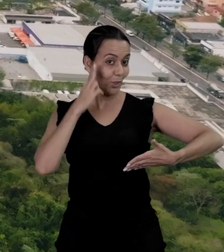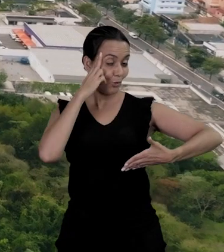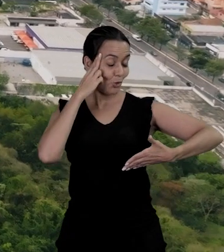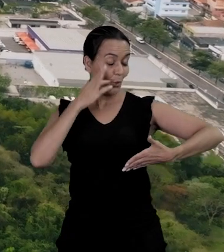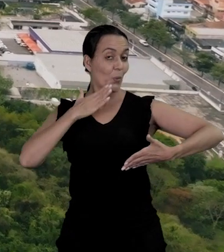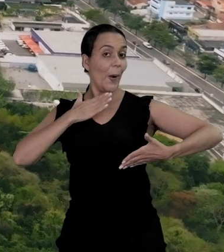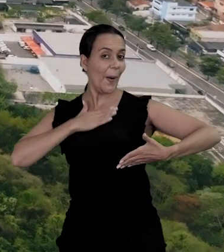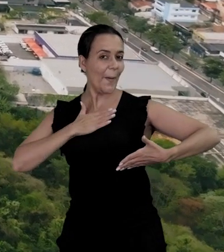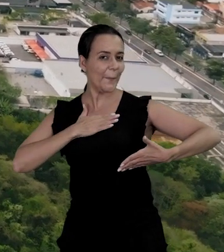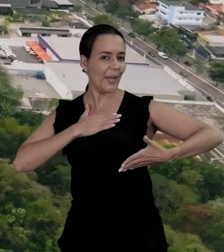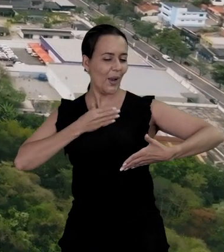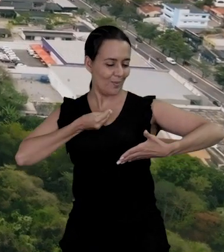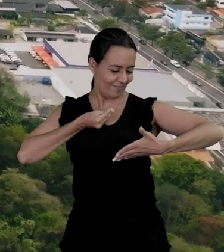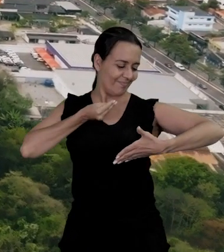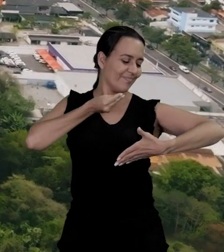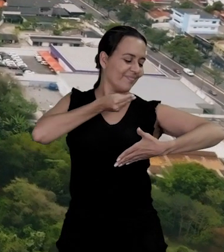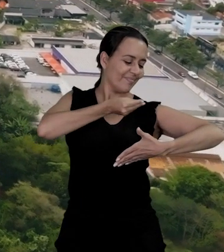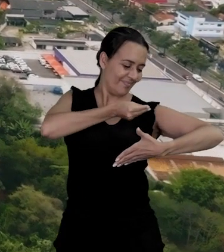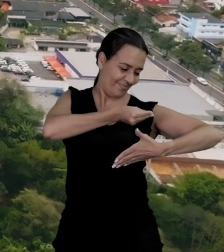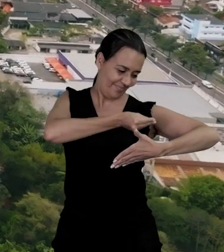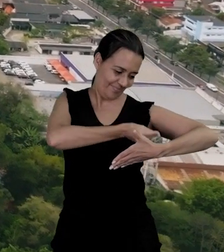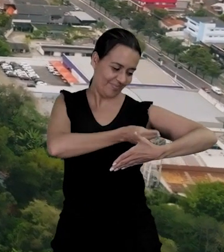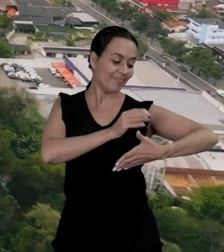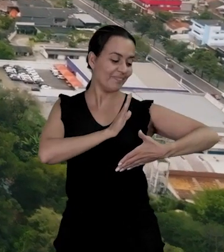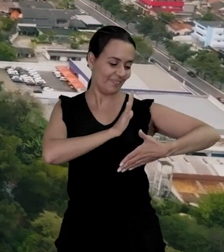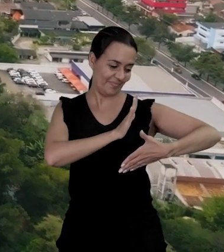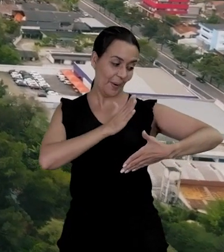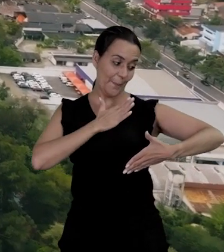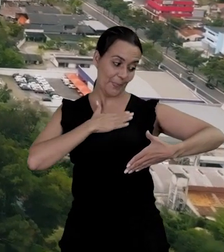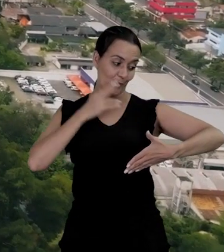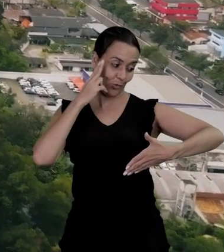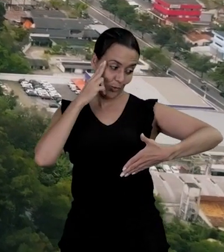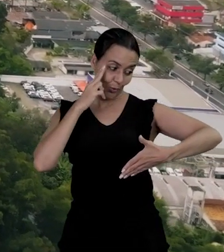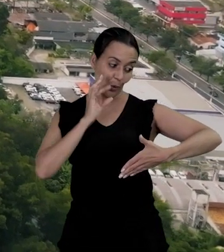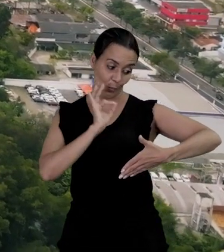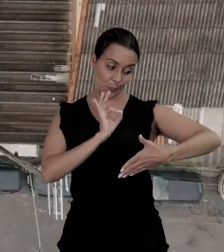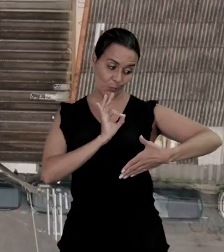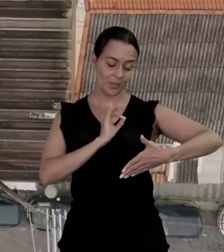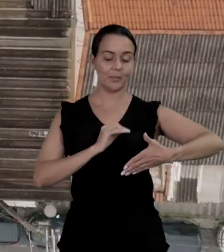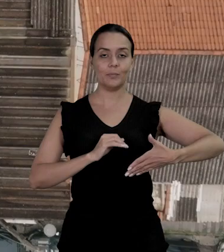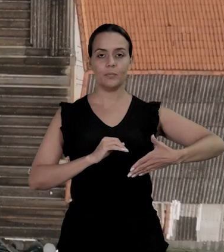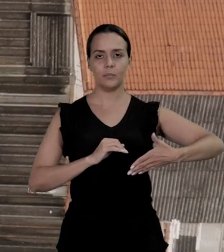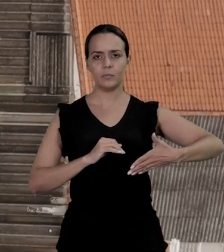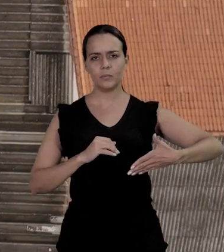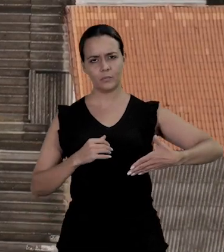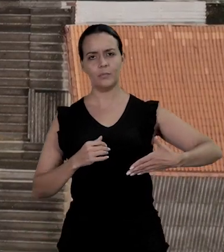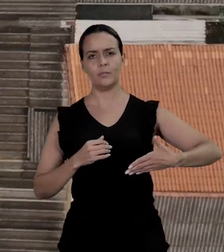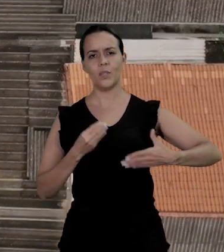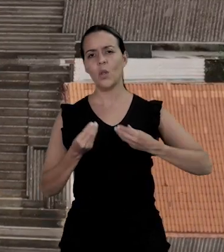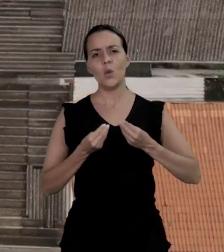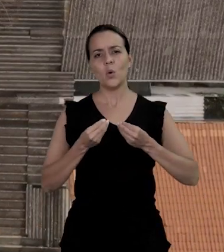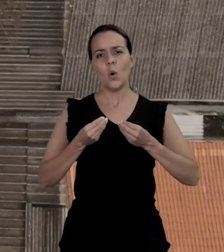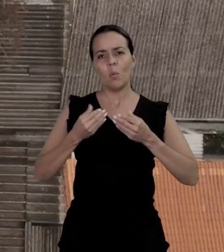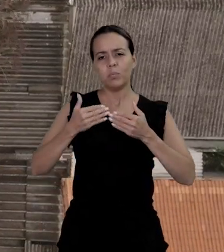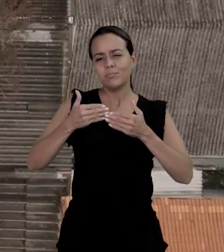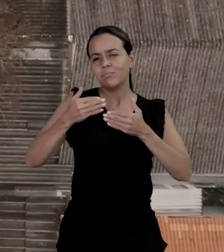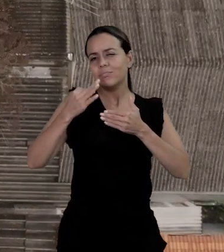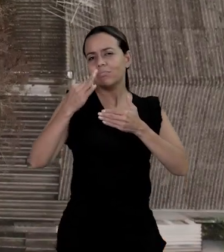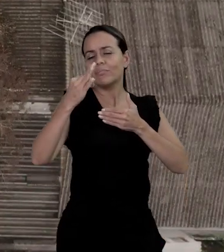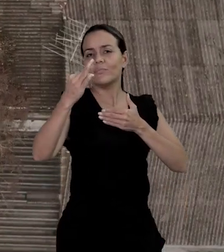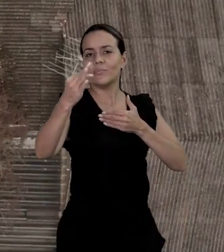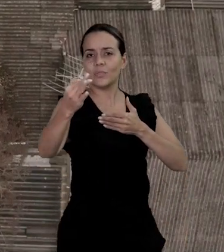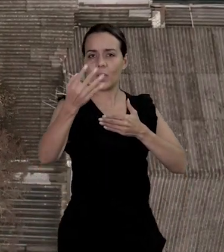não realizaram alguns dos sonhos e falavam: você, meu filho, você, minha filha, há de realizar vários desses meus sonhos. E